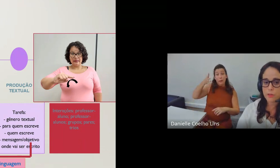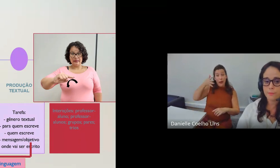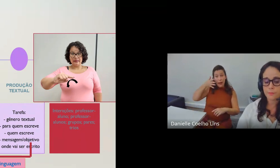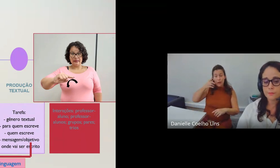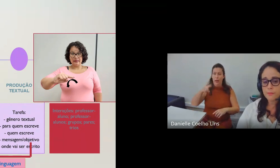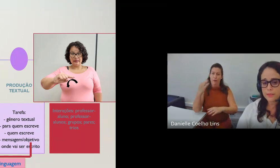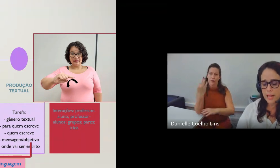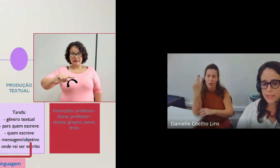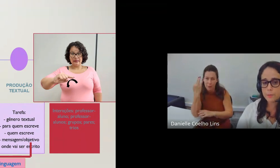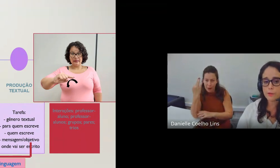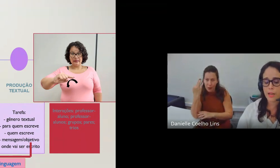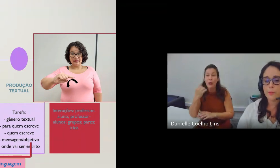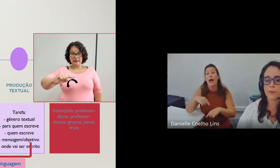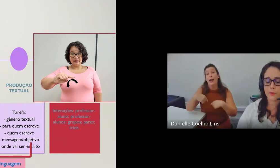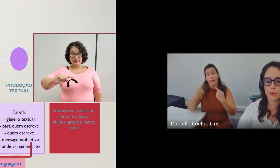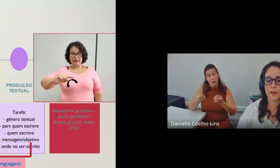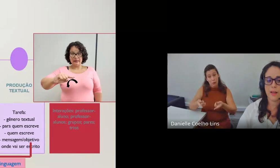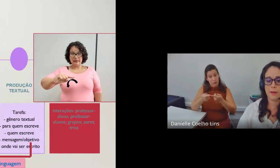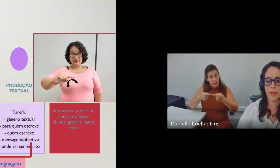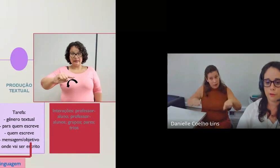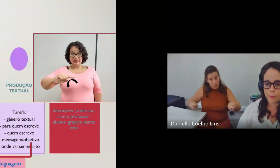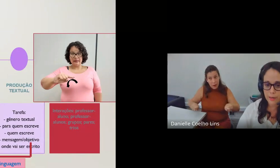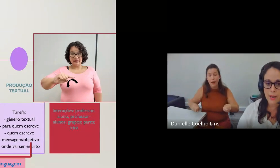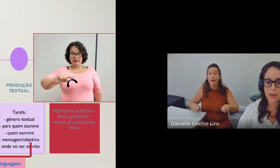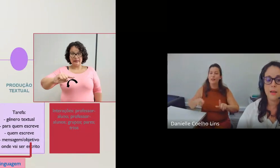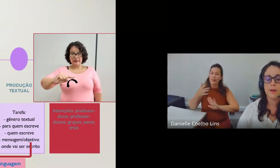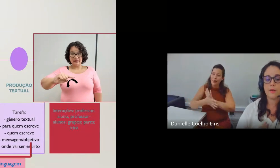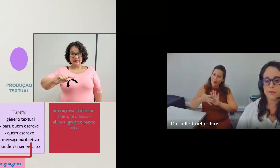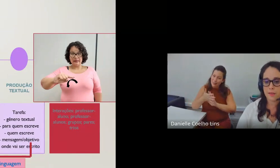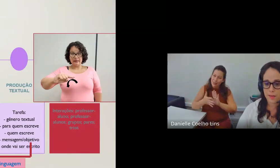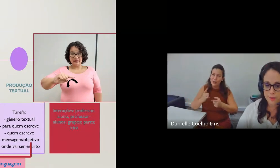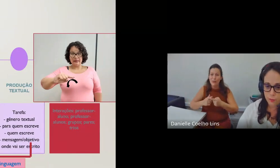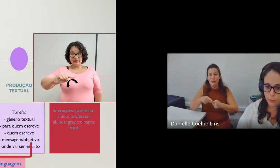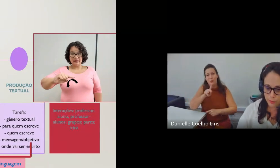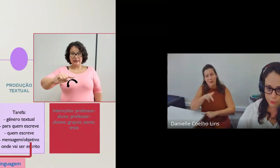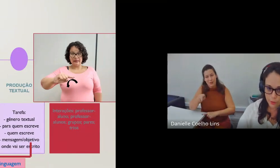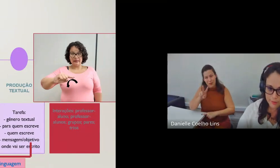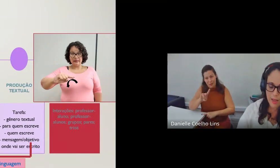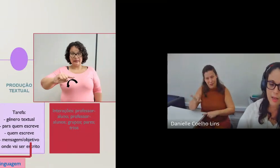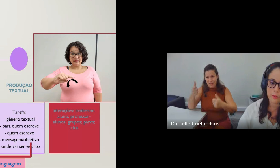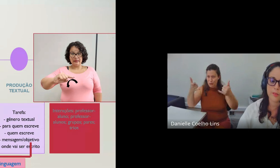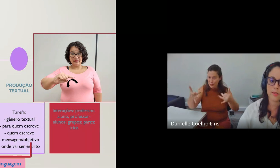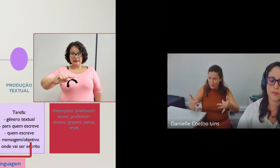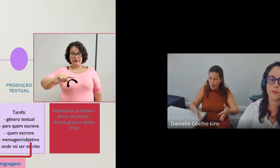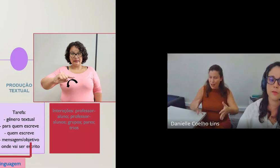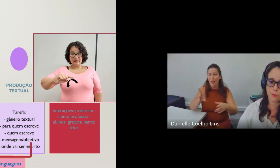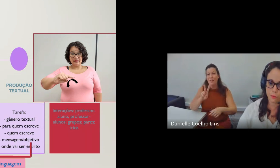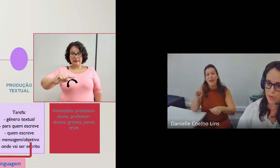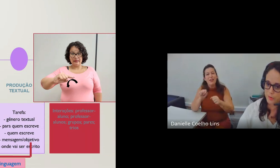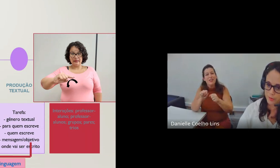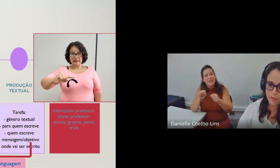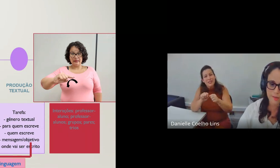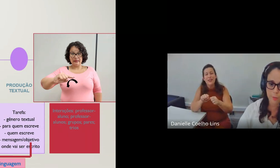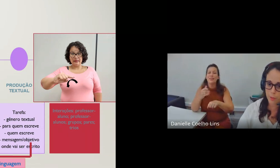gramática, da Libras, né, que o professor vai explicar, vai fazer exercícios contextualizados, exercícios